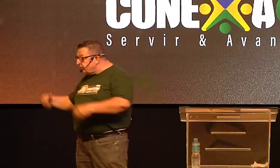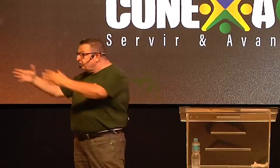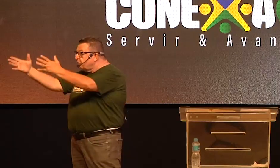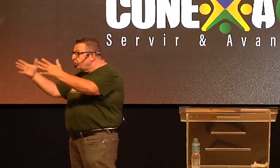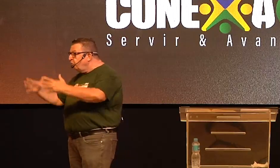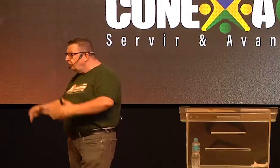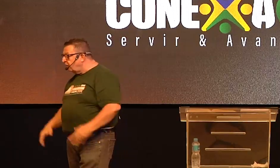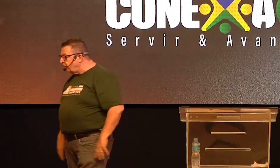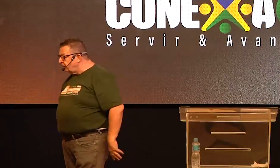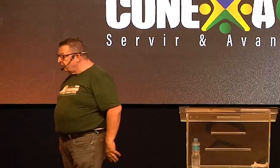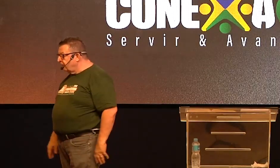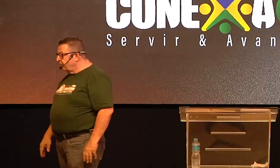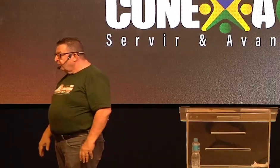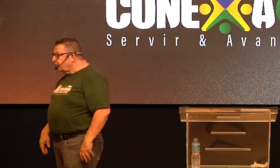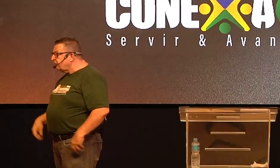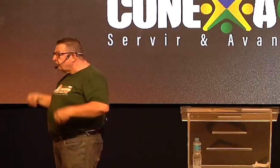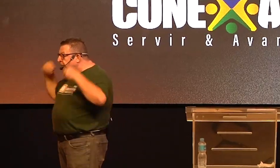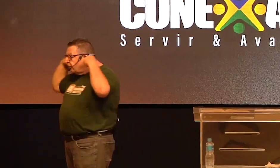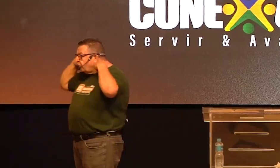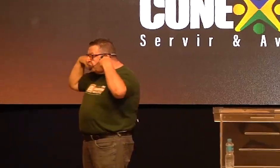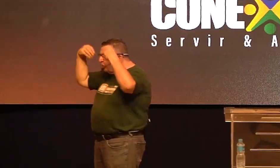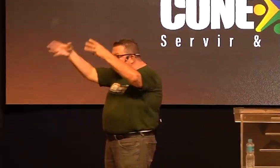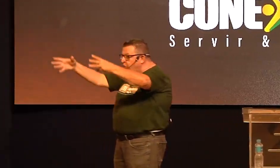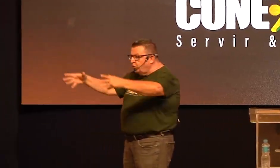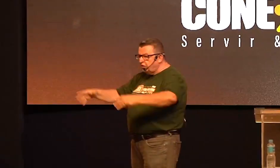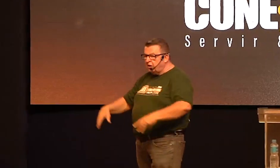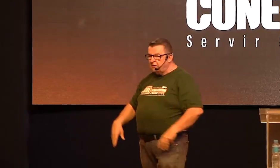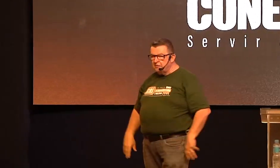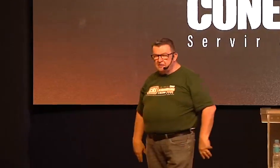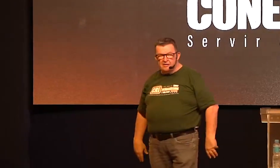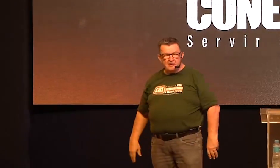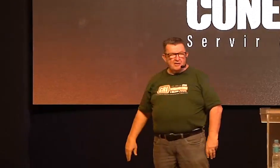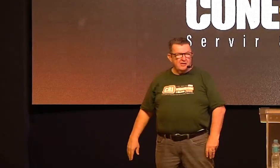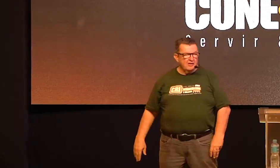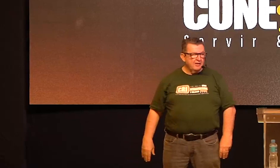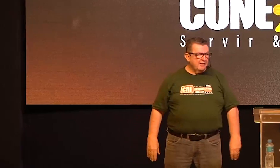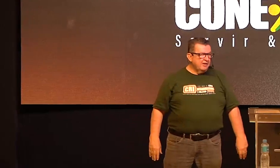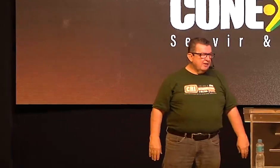Bom, faz essa pergunta. Faça para Deus essa pergunta.